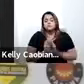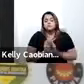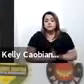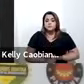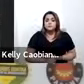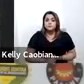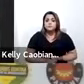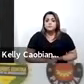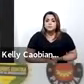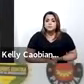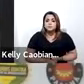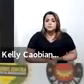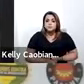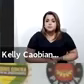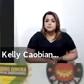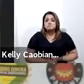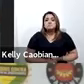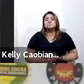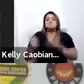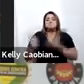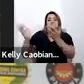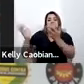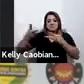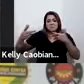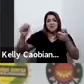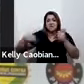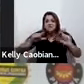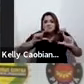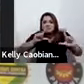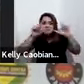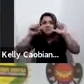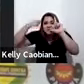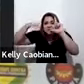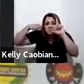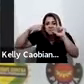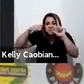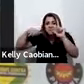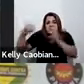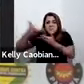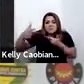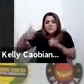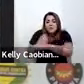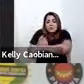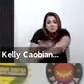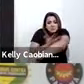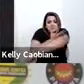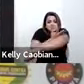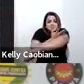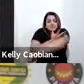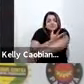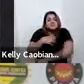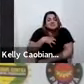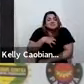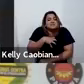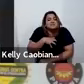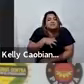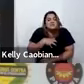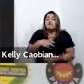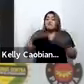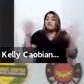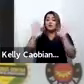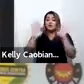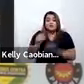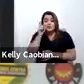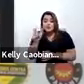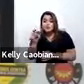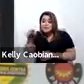Que massa essas imagens, né? Nossa, eu me arrepio e me emociono cada vez que vejo. E é bom a gente ficar